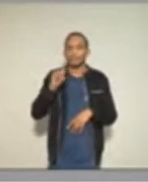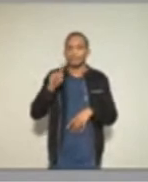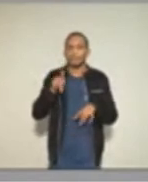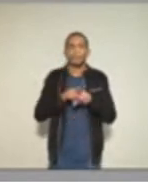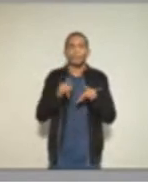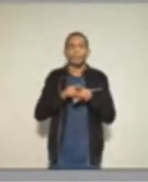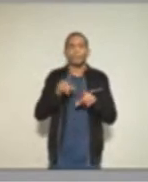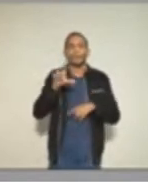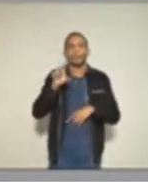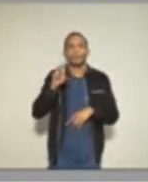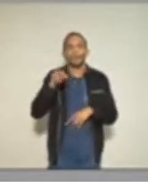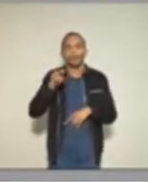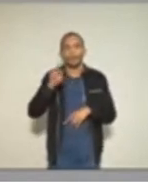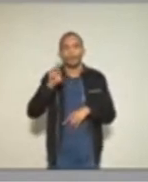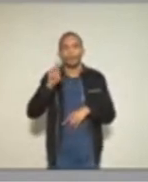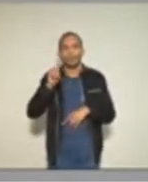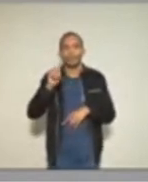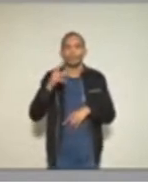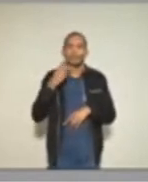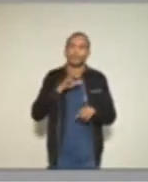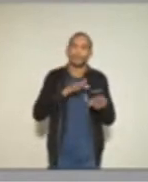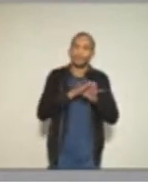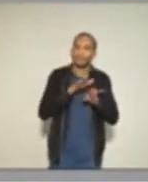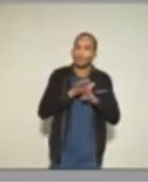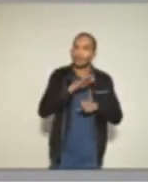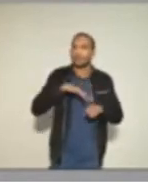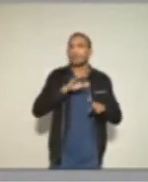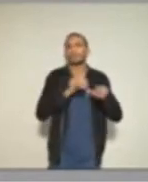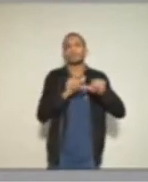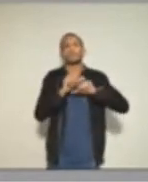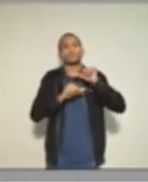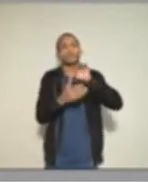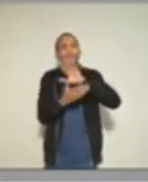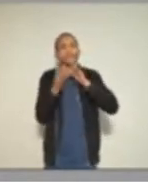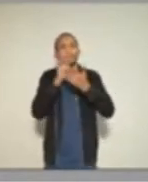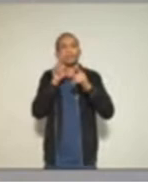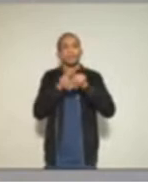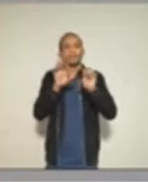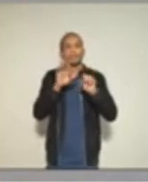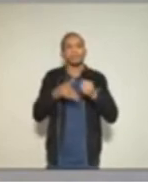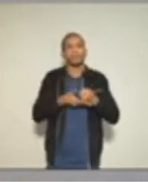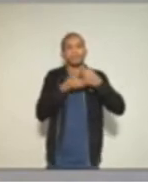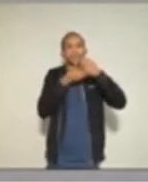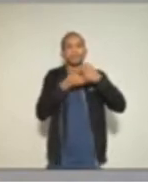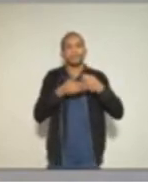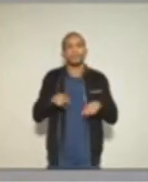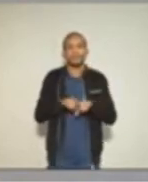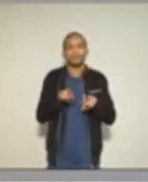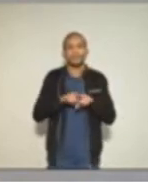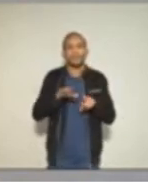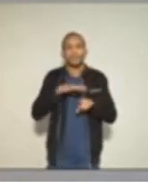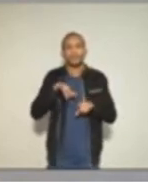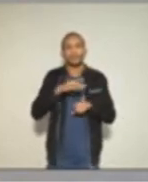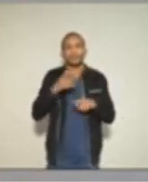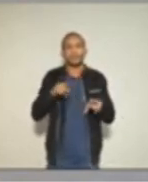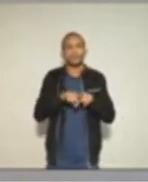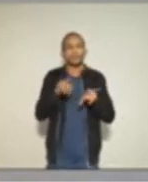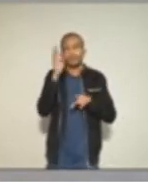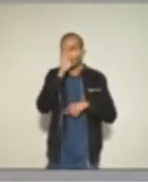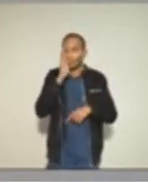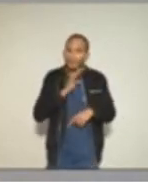Leonardo Dutra, líder de consultoria na área de mudanças climáticas e sustentabilidade da Ernst Young para o